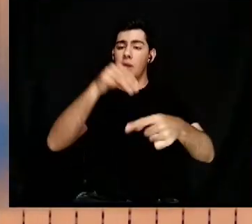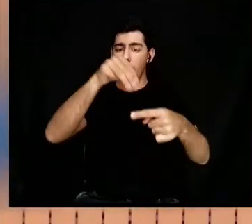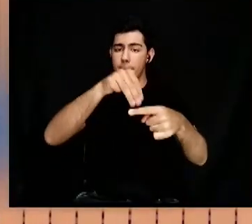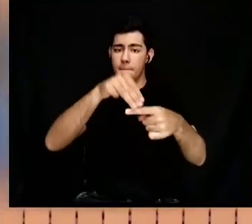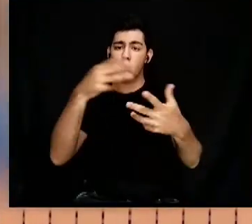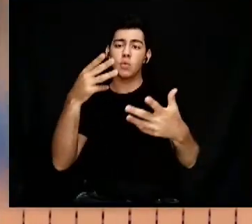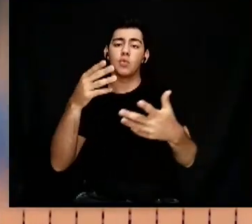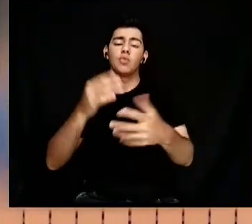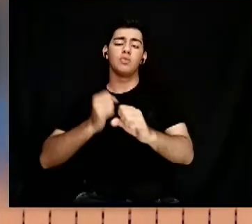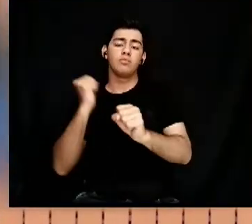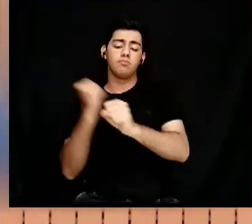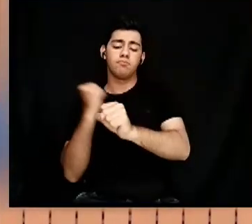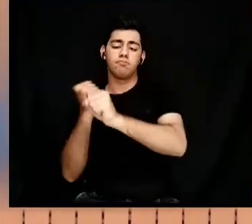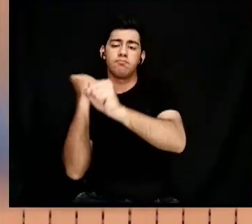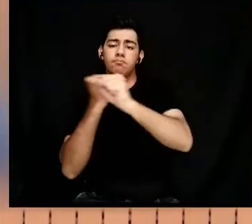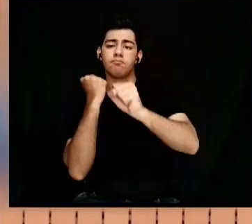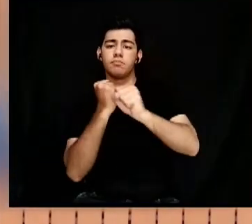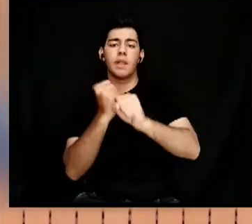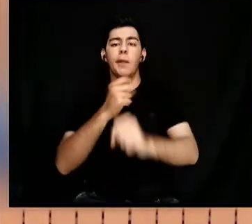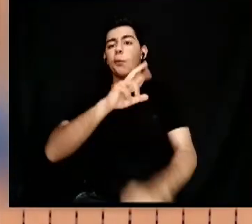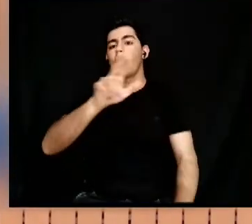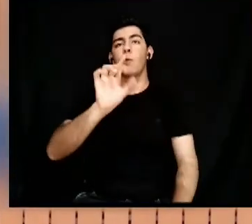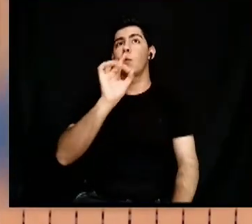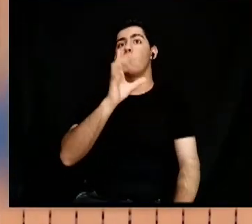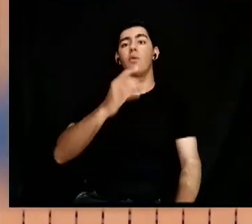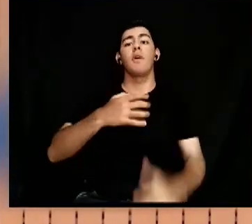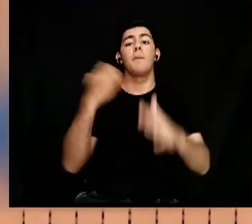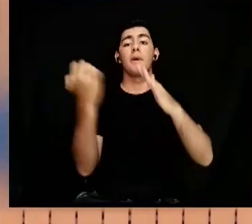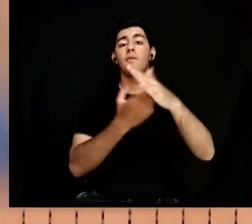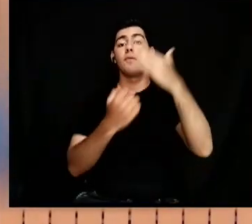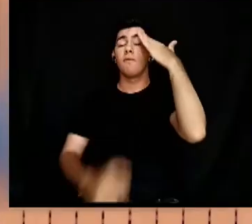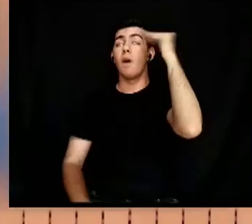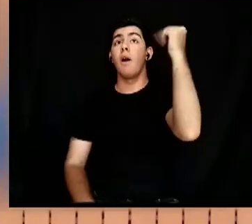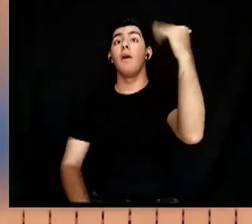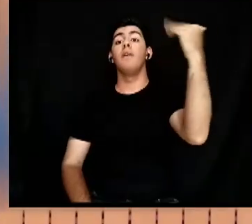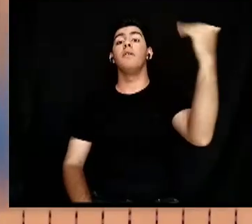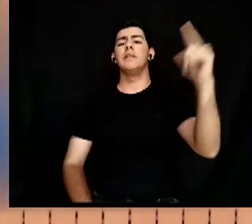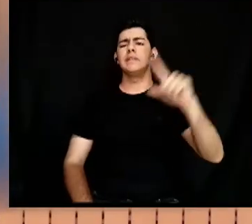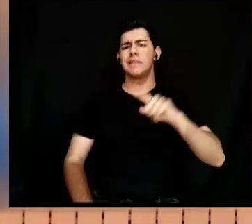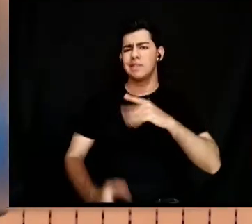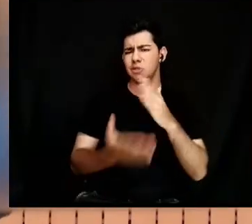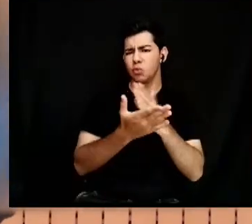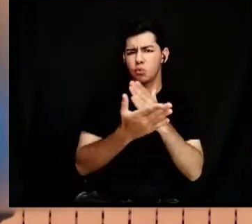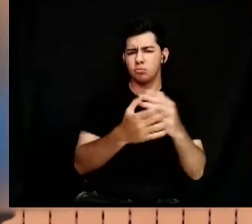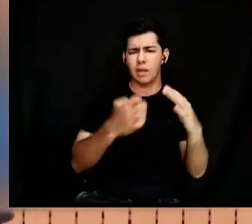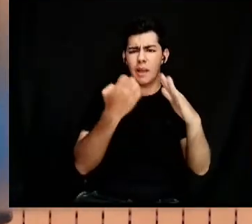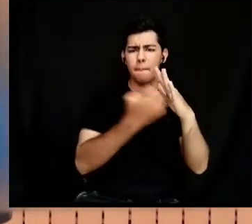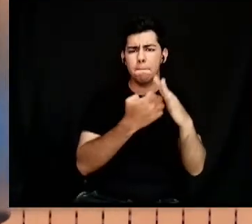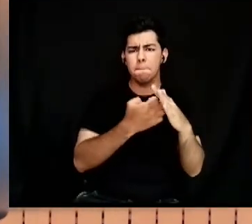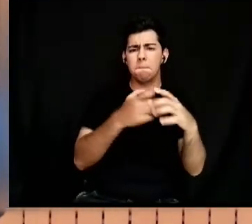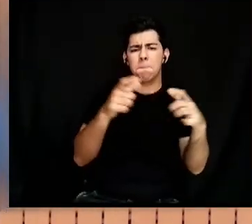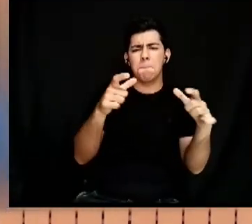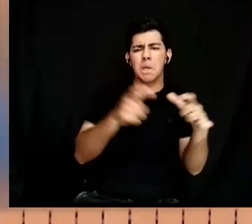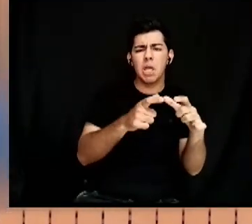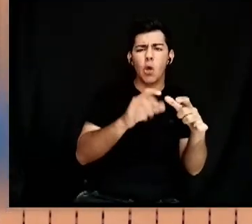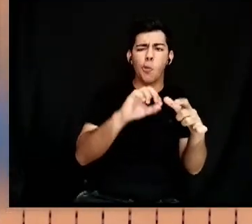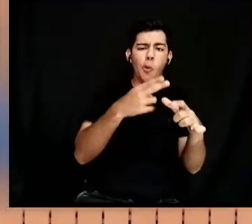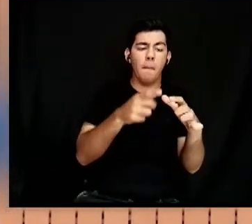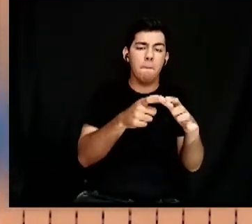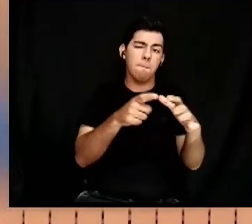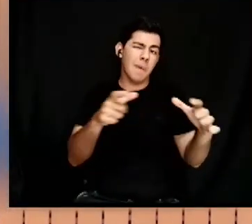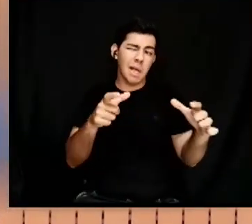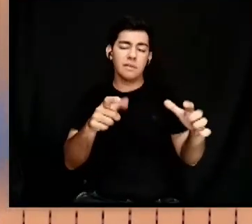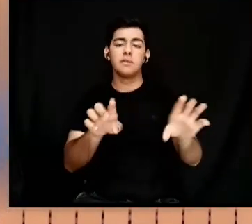só de grandes empresários, tem empresas pequenas, médias, que sobrevivem também